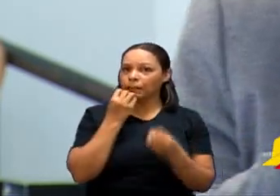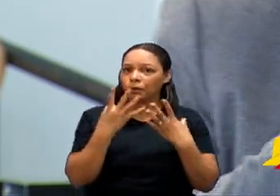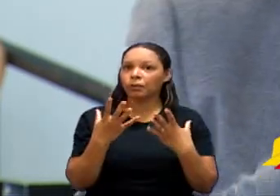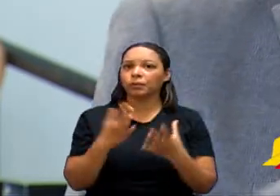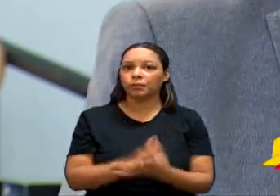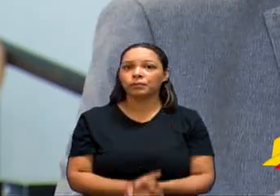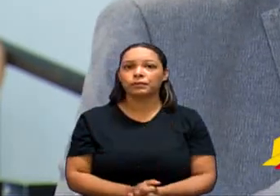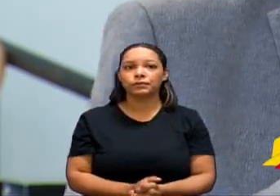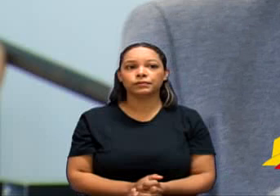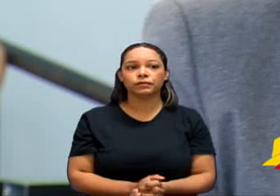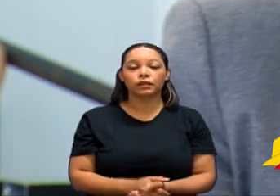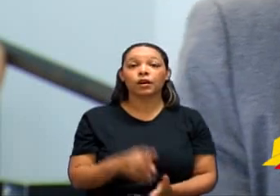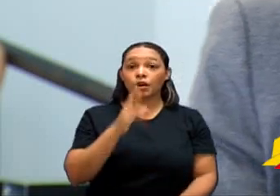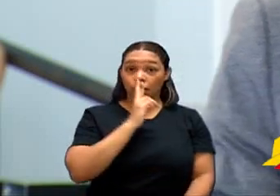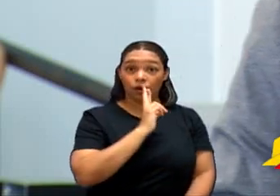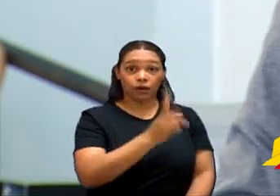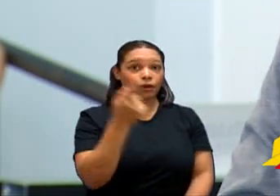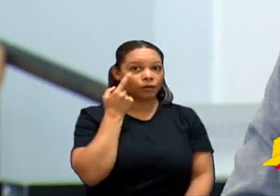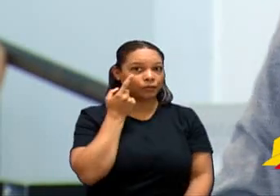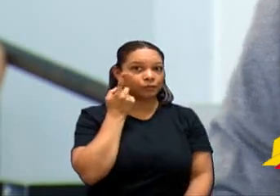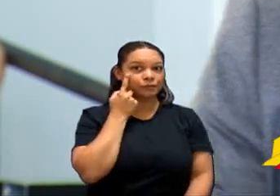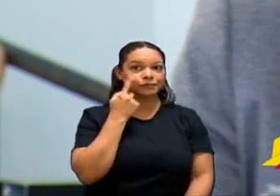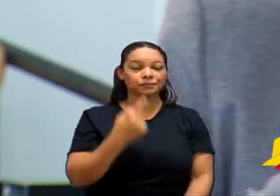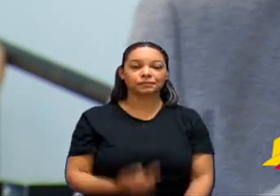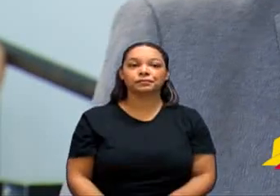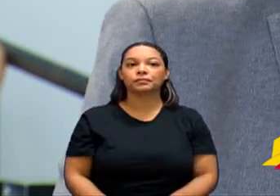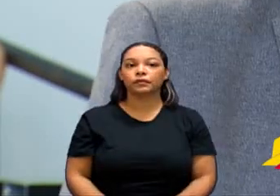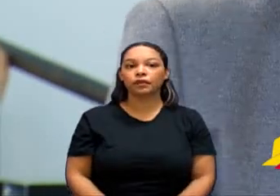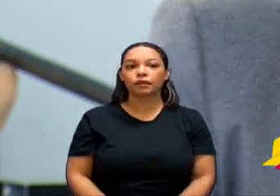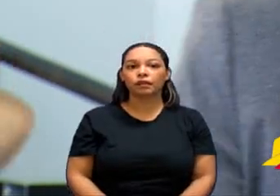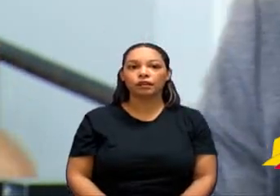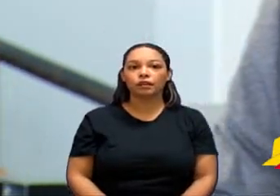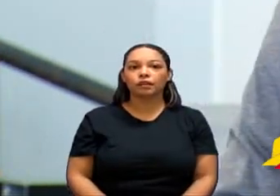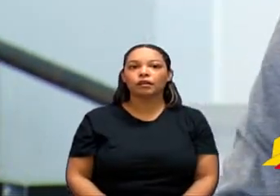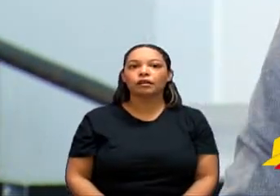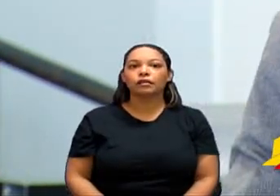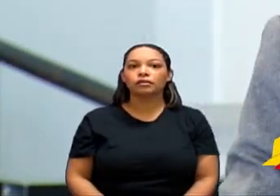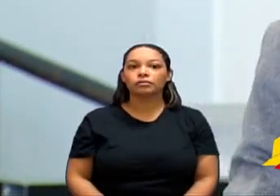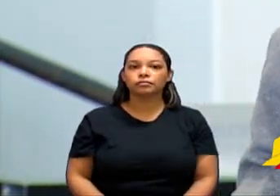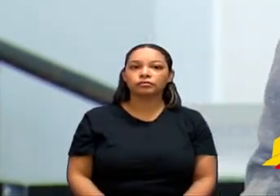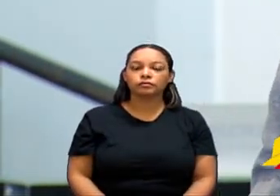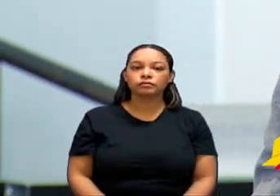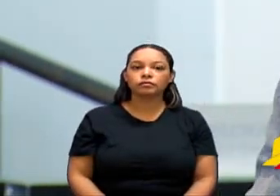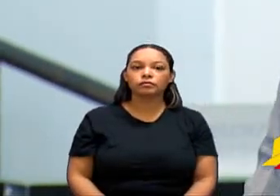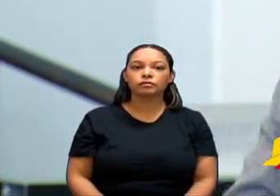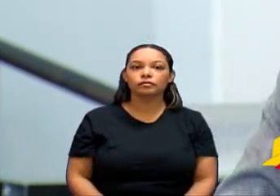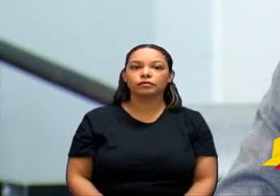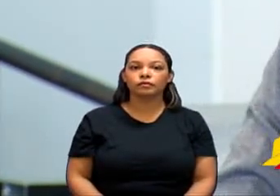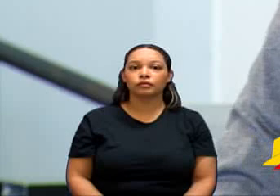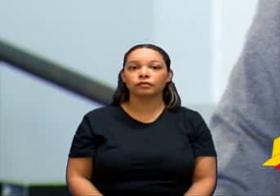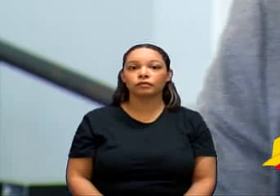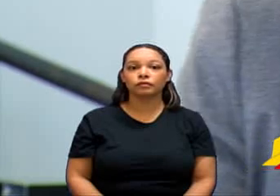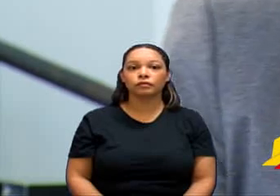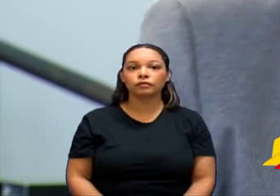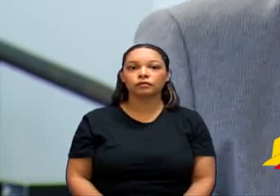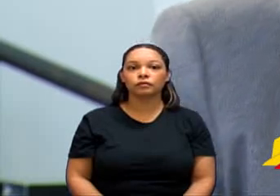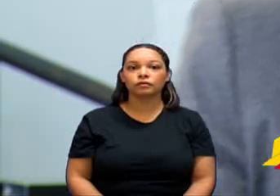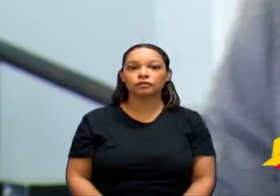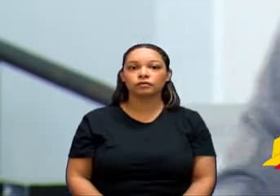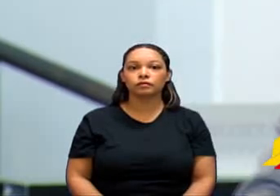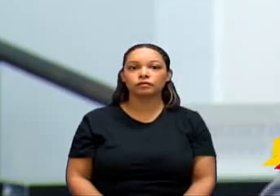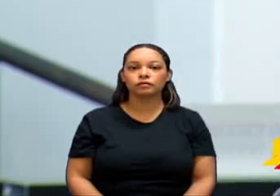resposta que eu tive. Olha a resposta que eu tive aqui, João. Desde quando a gente fez esse requerimento solicitando que esse espaço